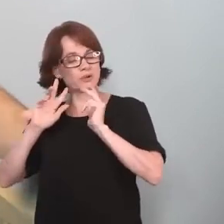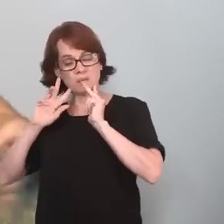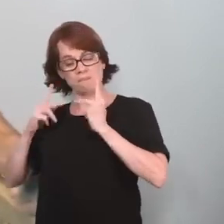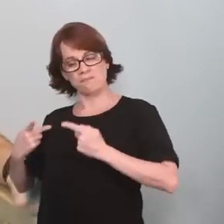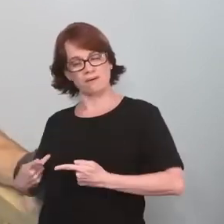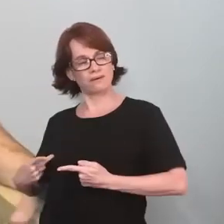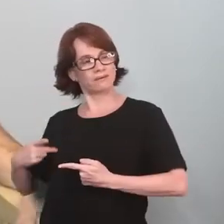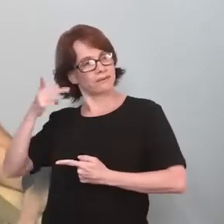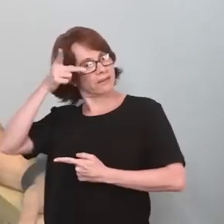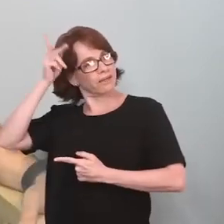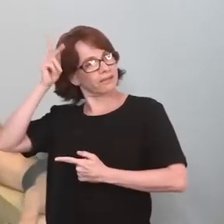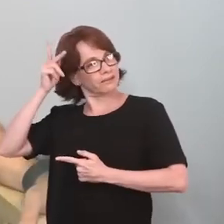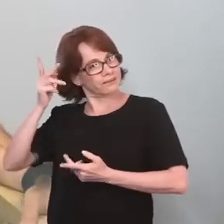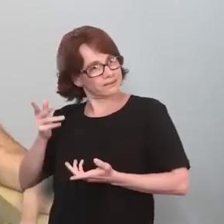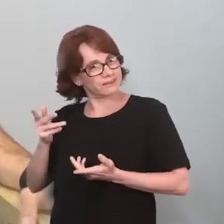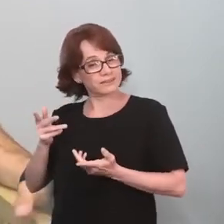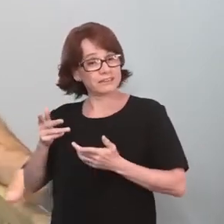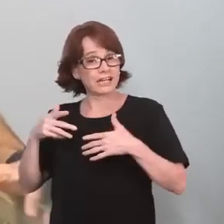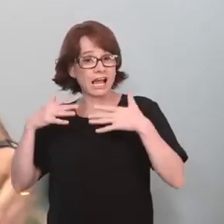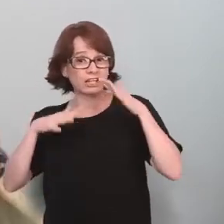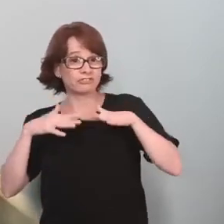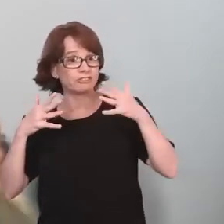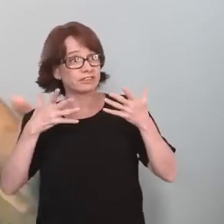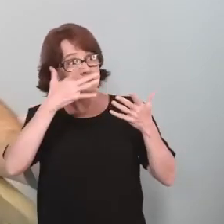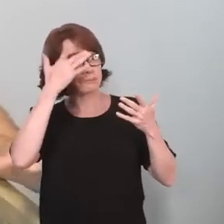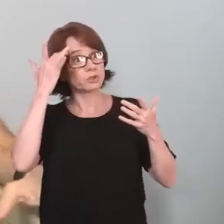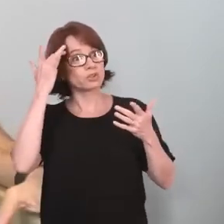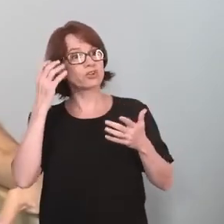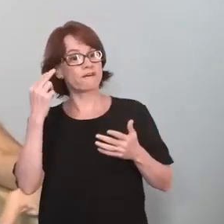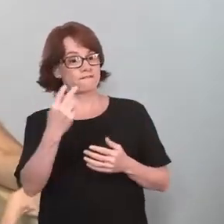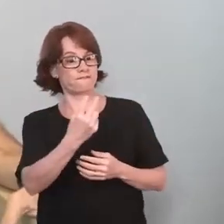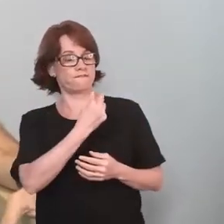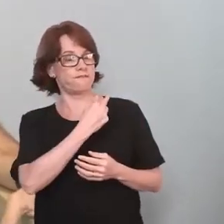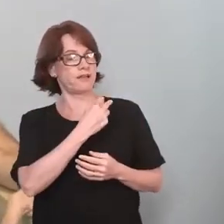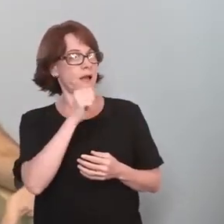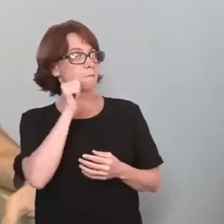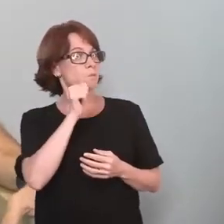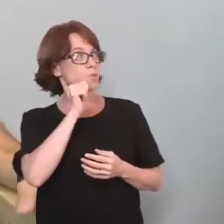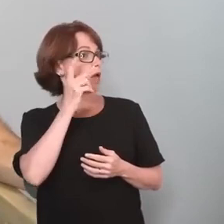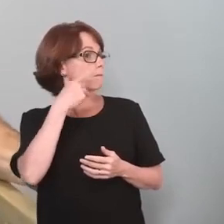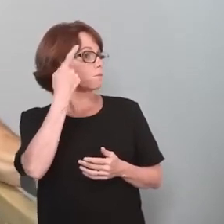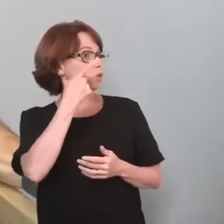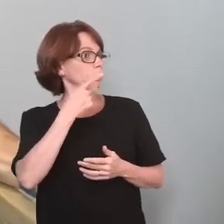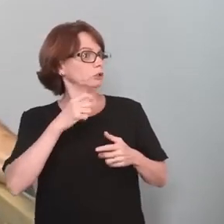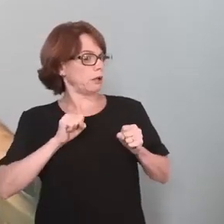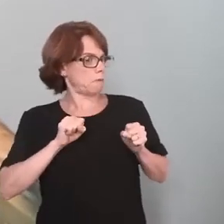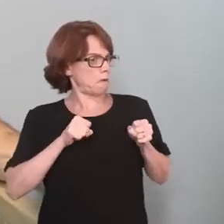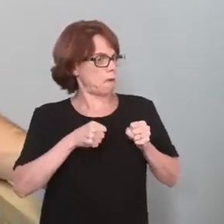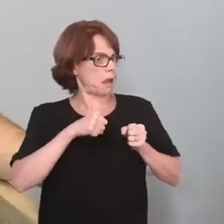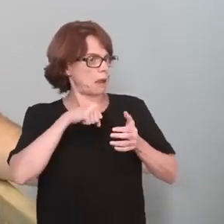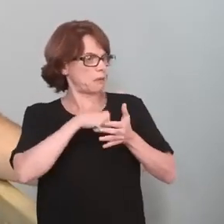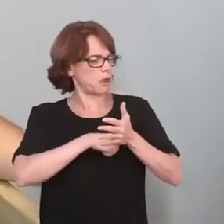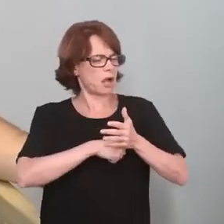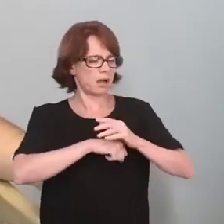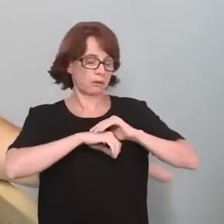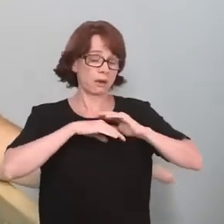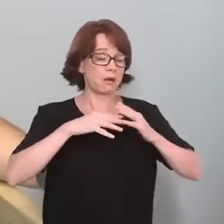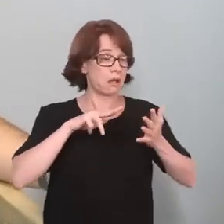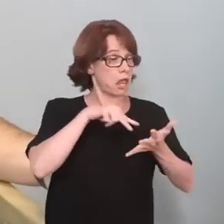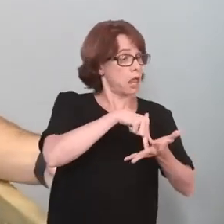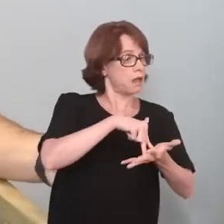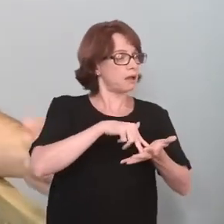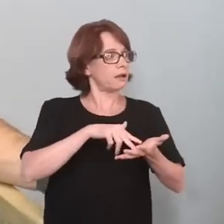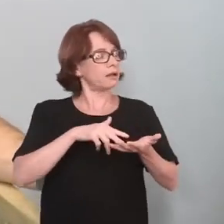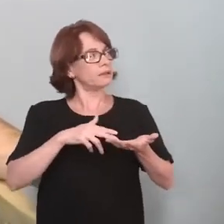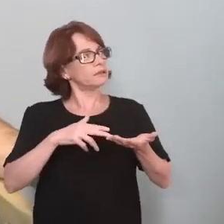a pessoa da Bia Kicis, e o público em geral às vezes só vê a política. Sim. E tem a política aguerrida, porque eu brinco que você é